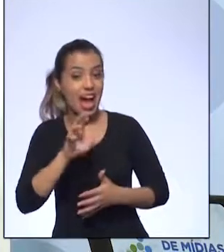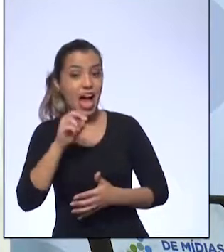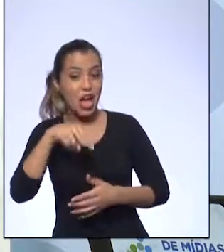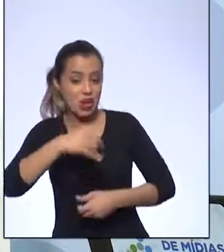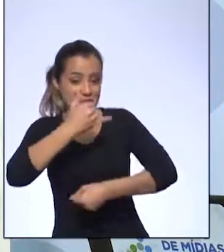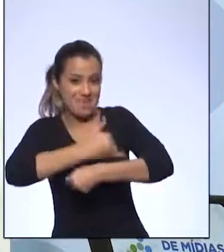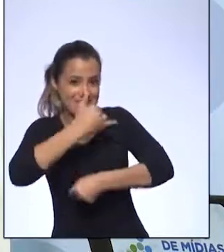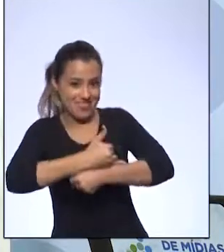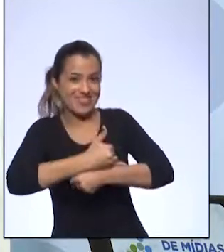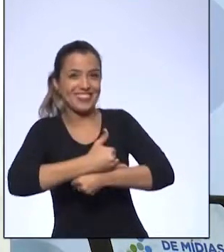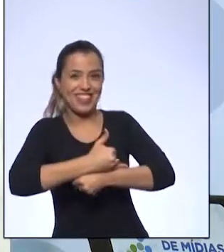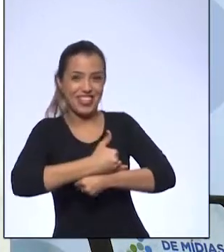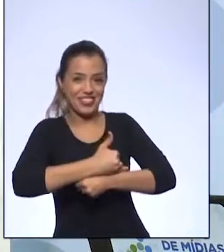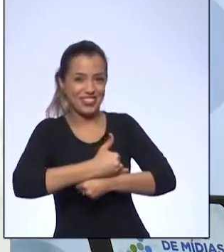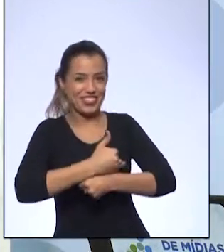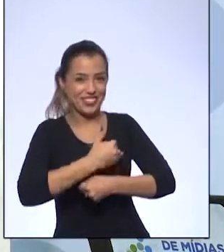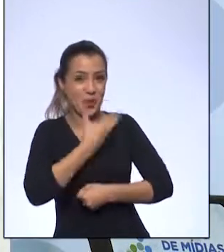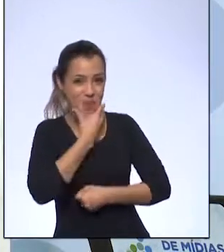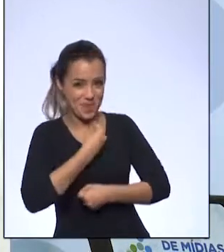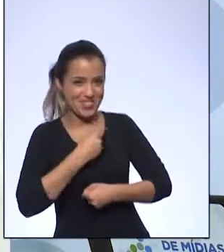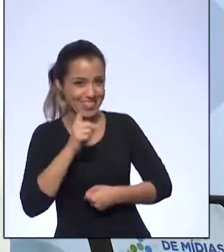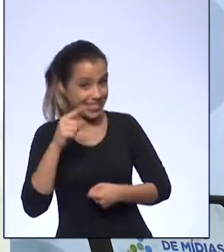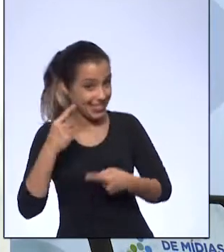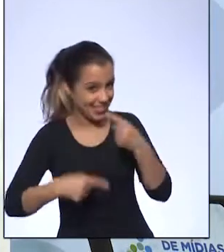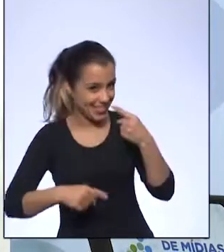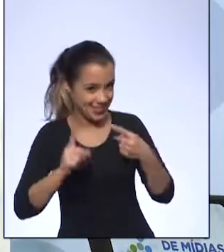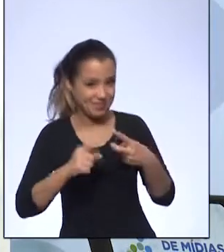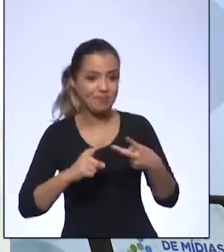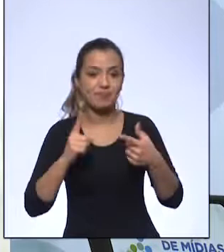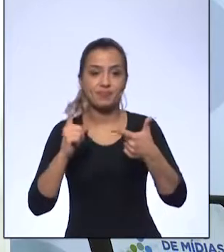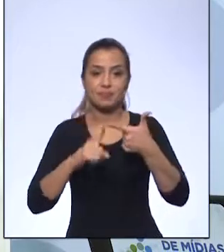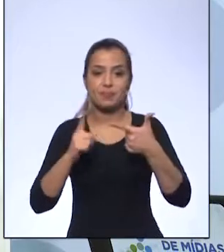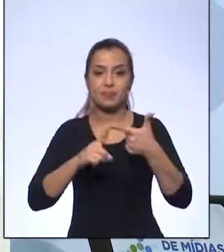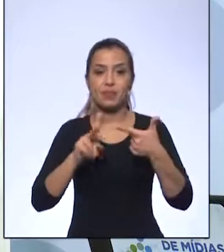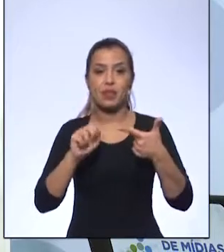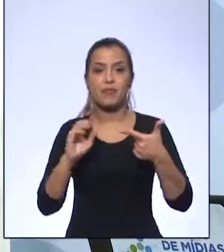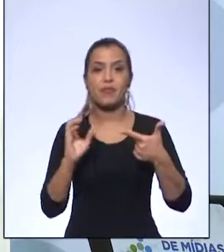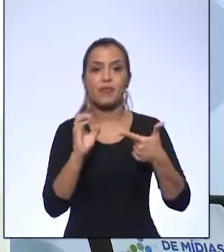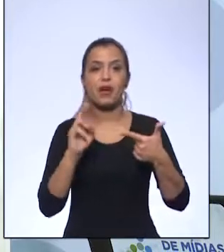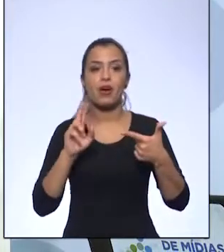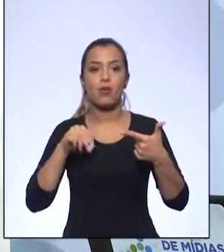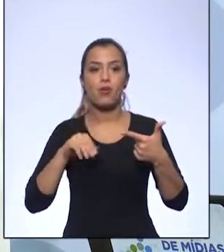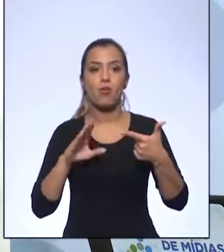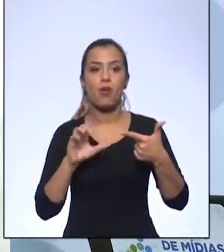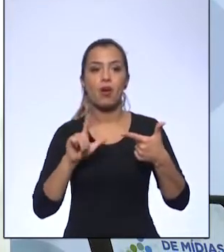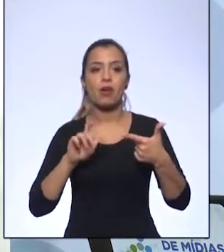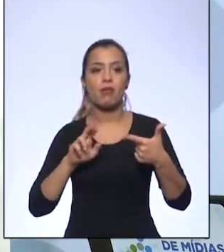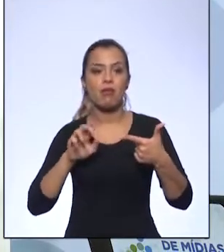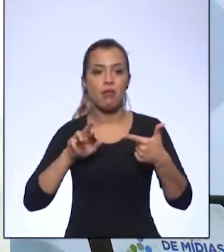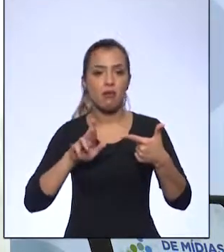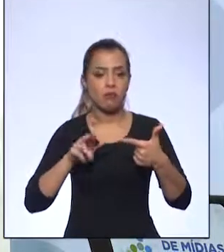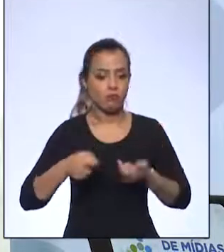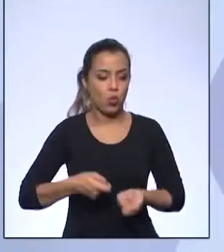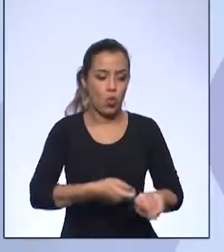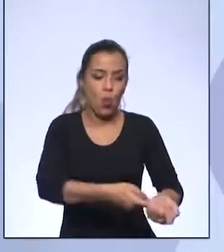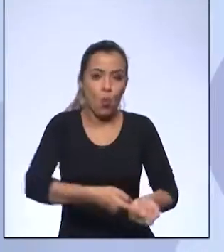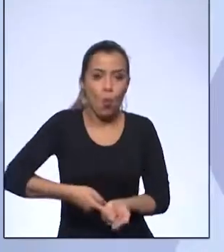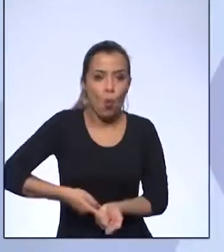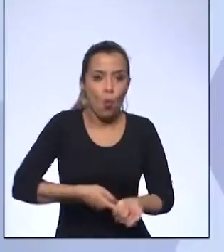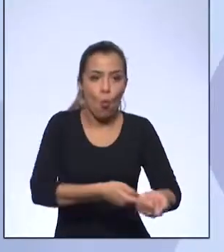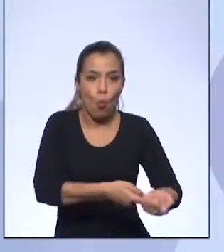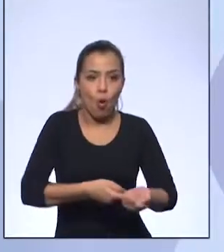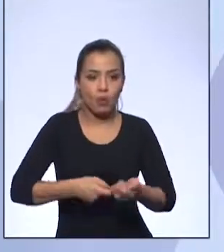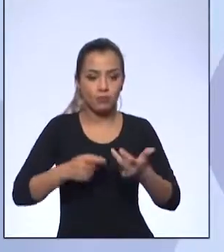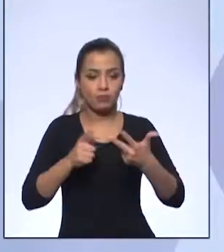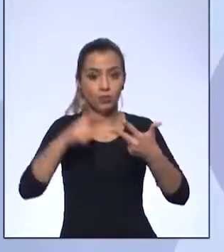né, que é o homem passando roupa ou homem de ferro. Vacuum cleaner, que é o aspirador de pó. Shower, o